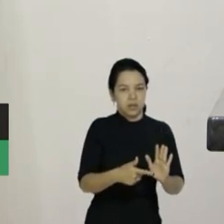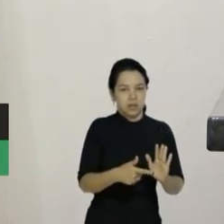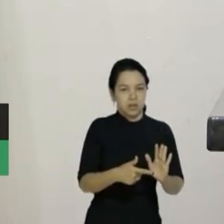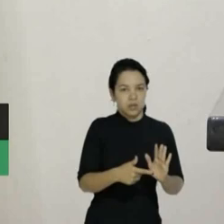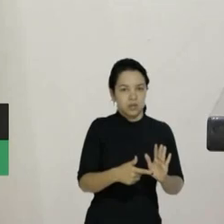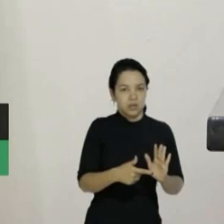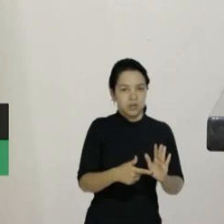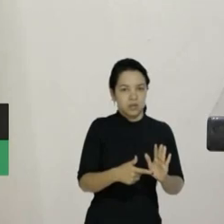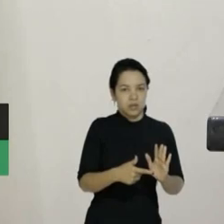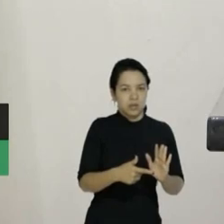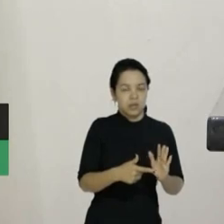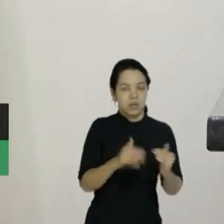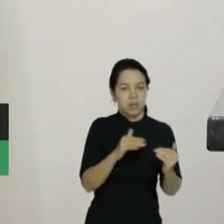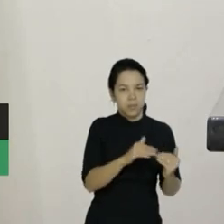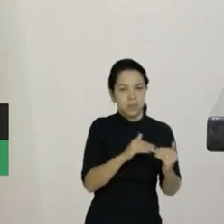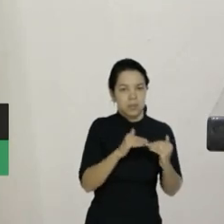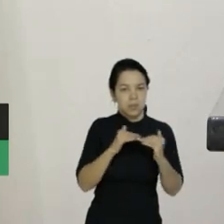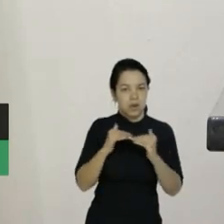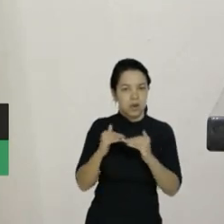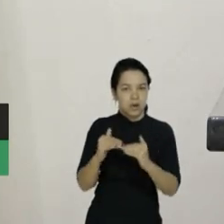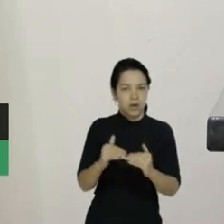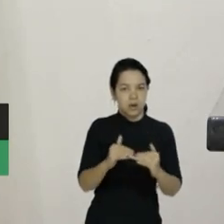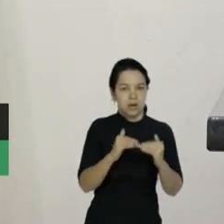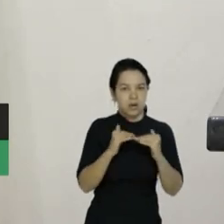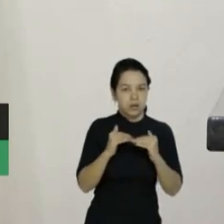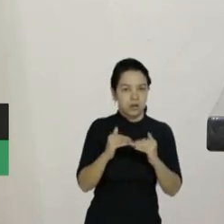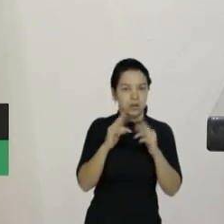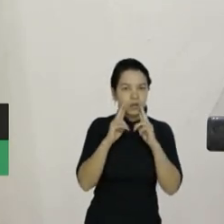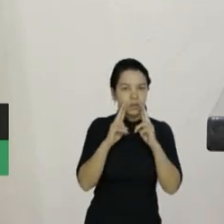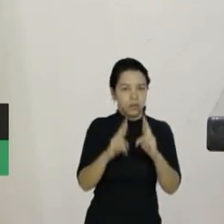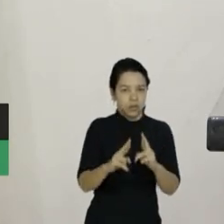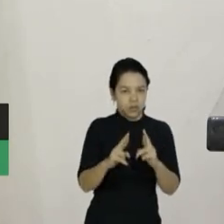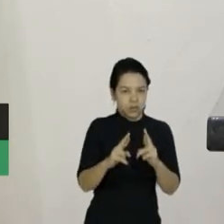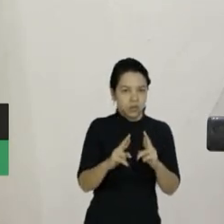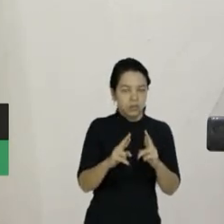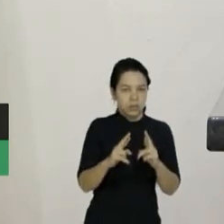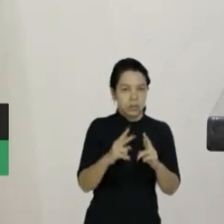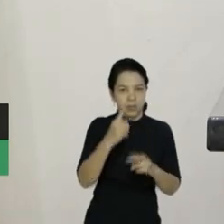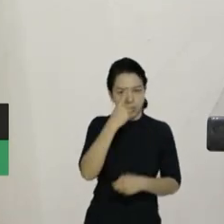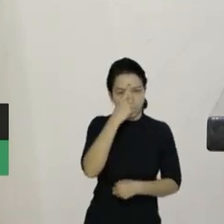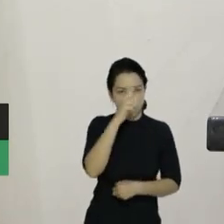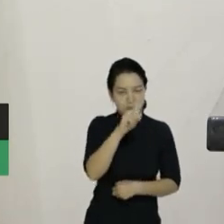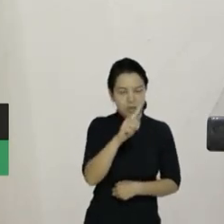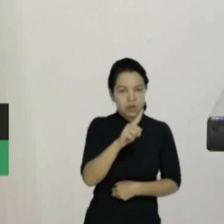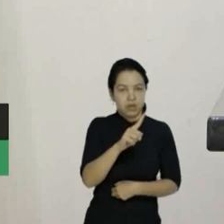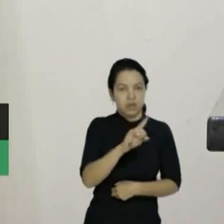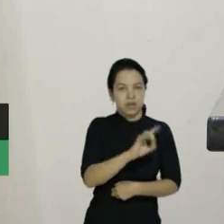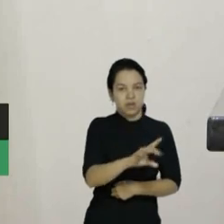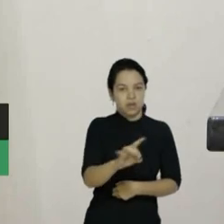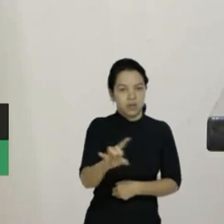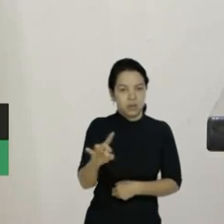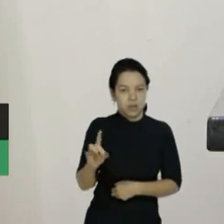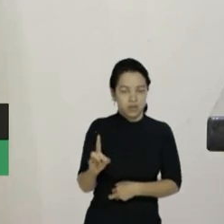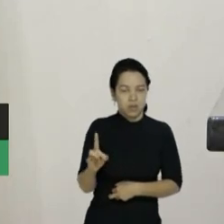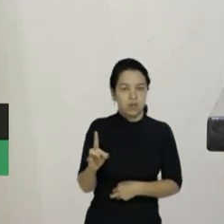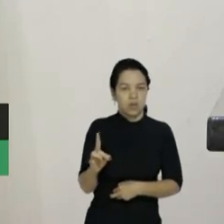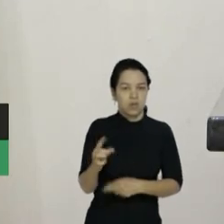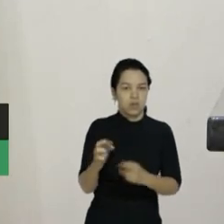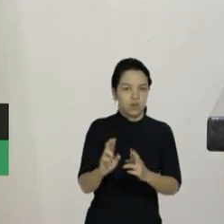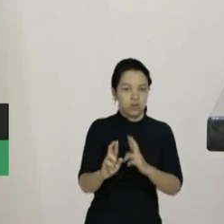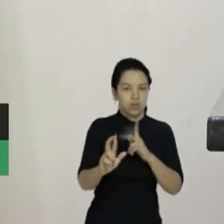com muita imparcialidade e respeito às ideias dos contrários. Como disse o deputado